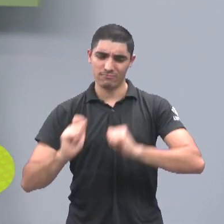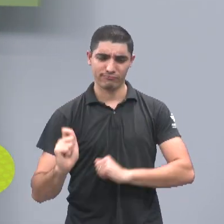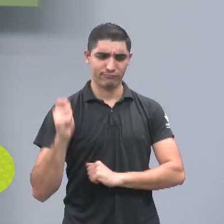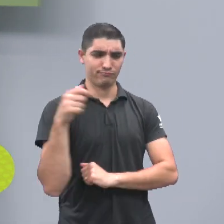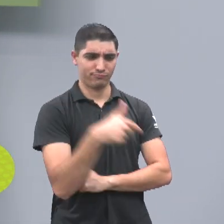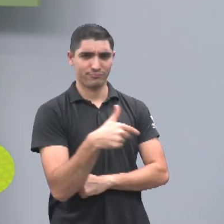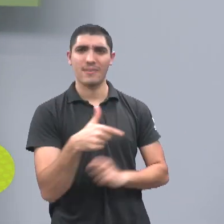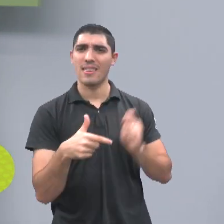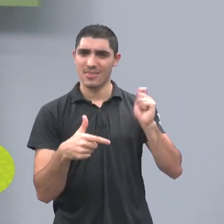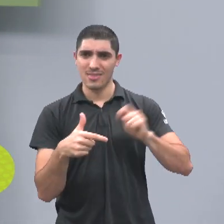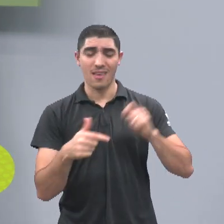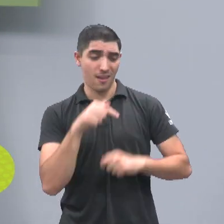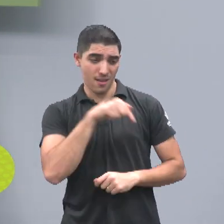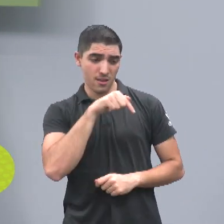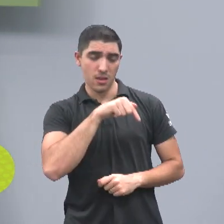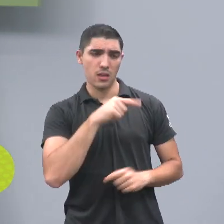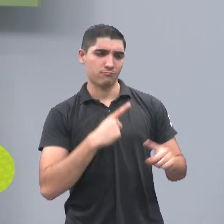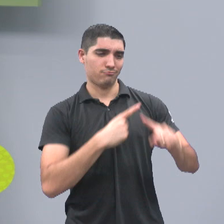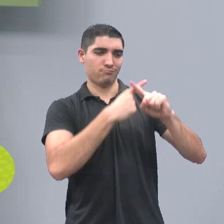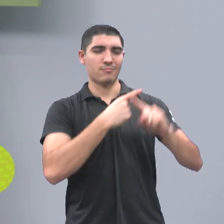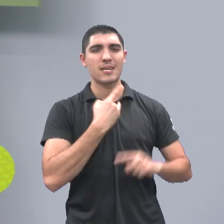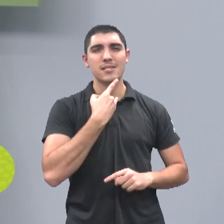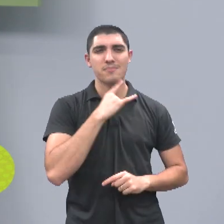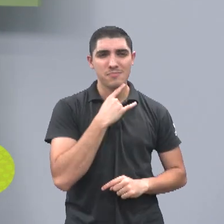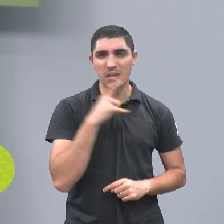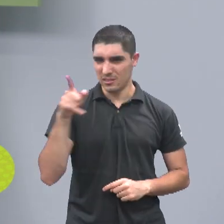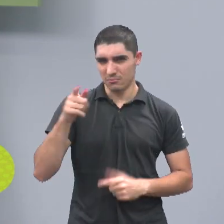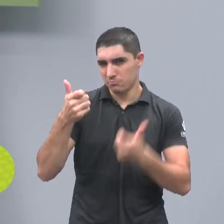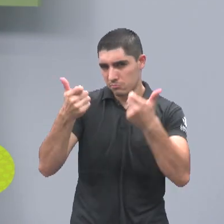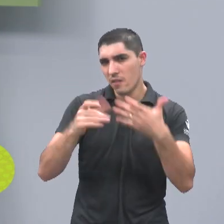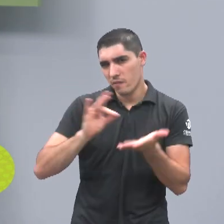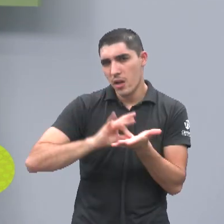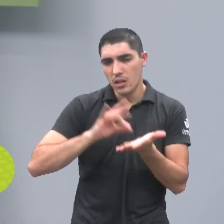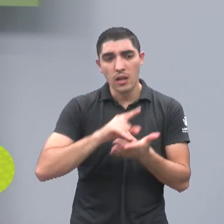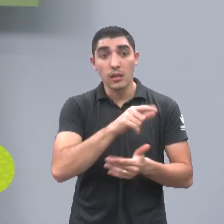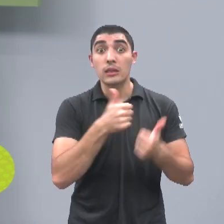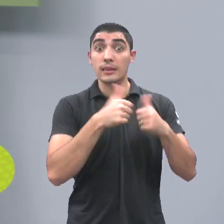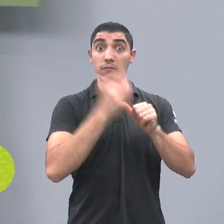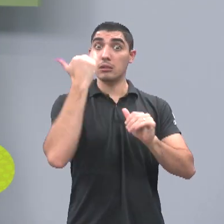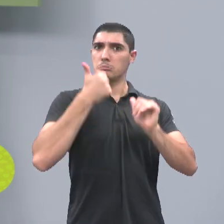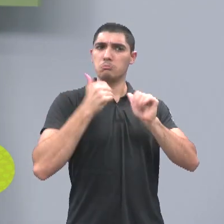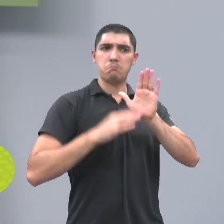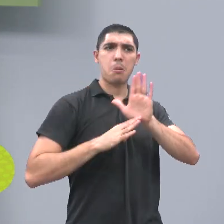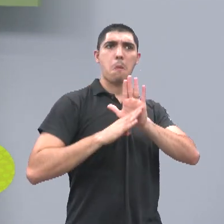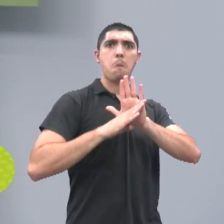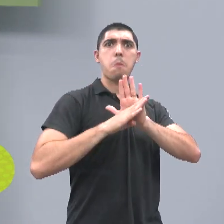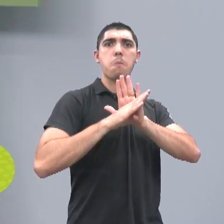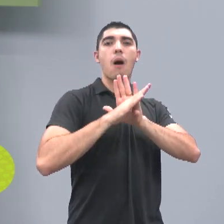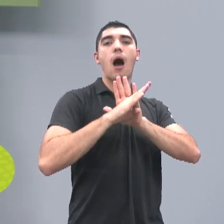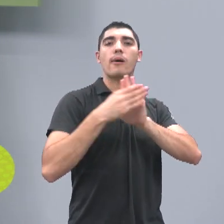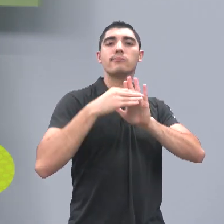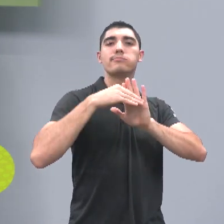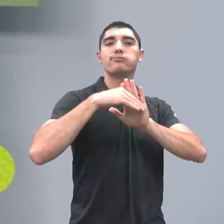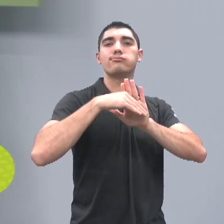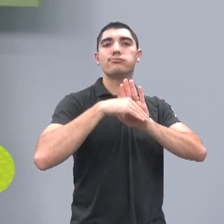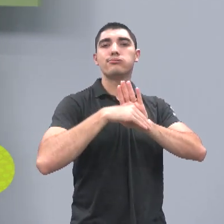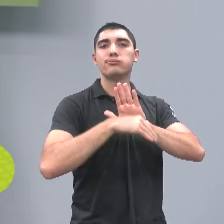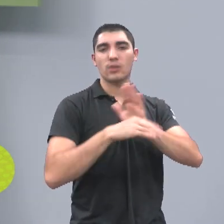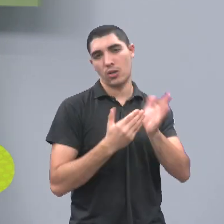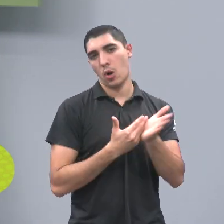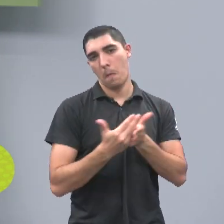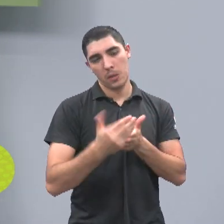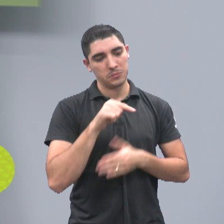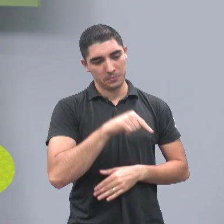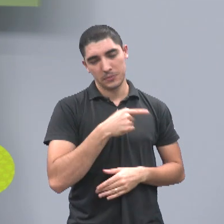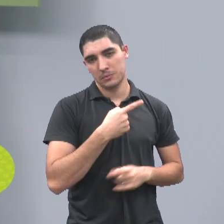de Piracicaba, como você falou, que vem oscilando bastante, né? Teve um início muito bom de campeonato e agora deu uma caída, mas